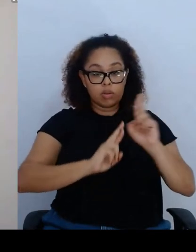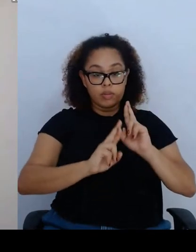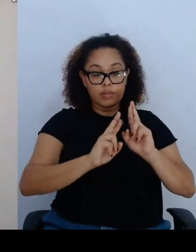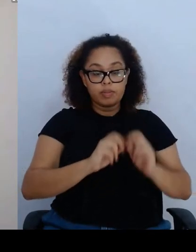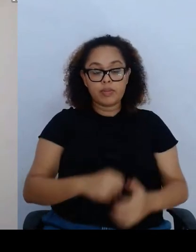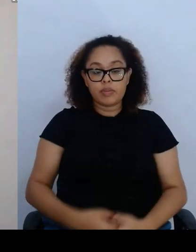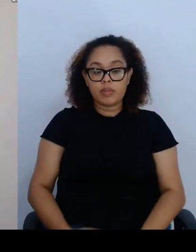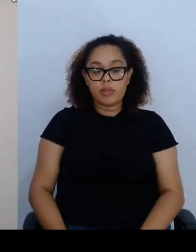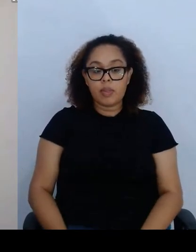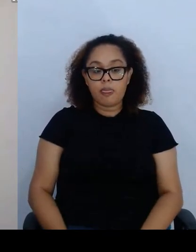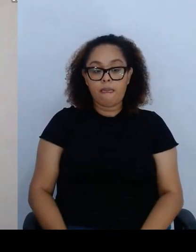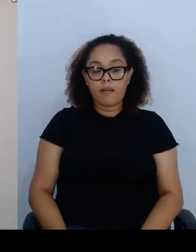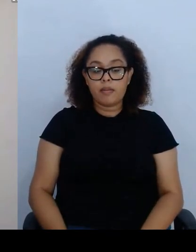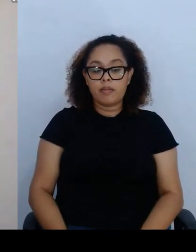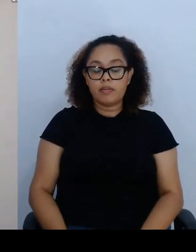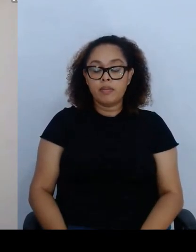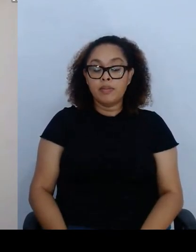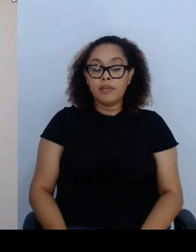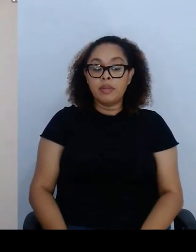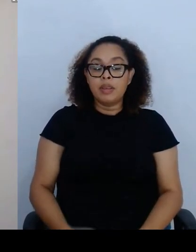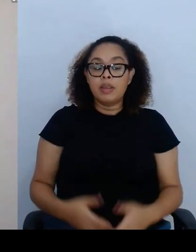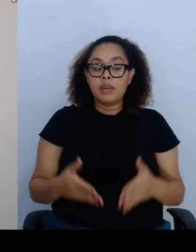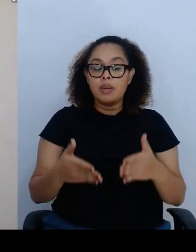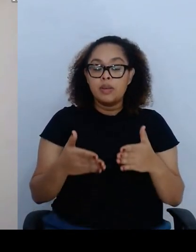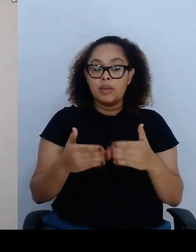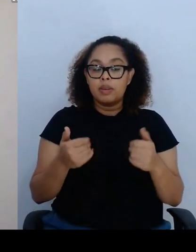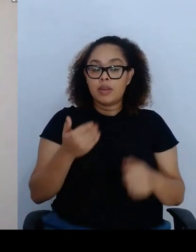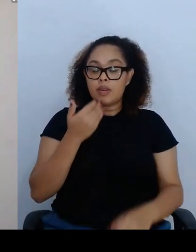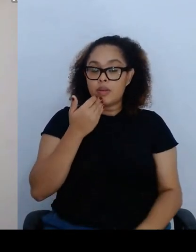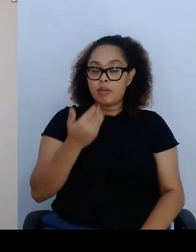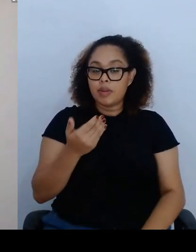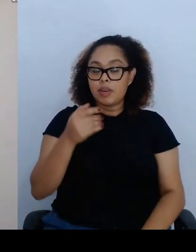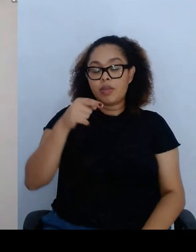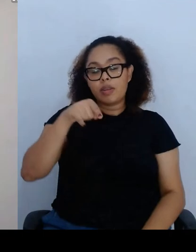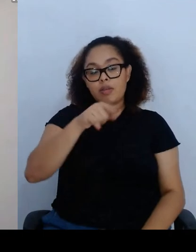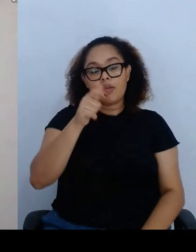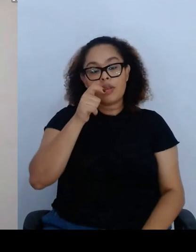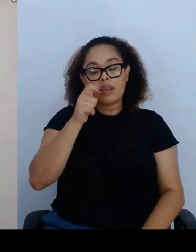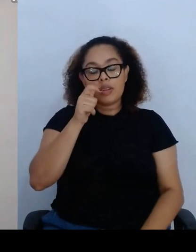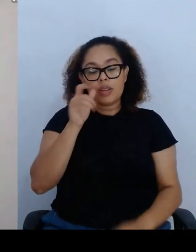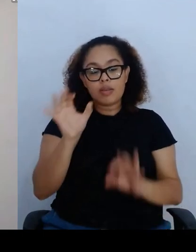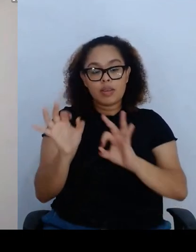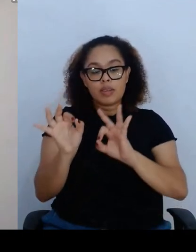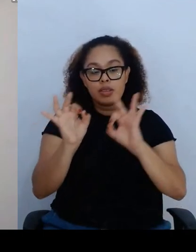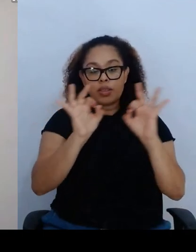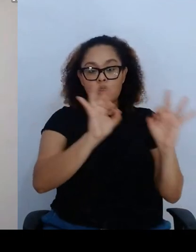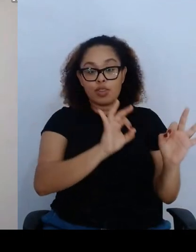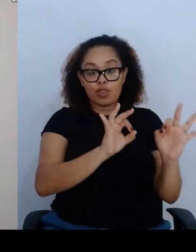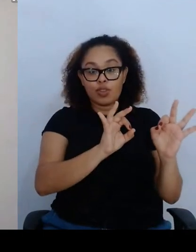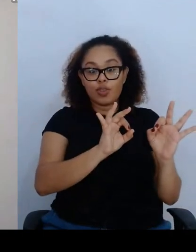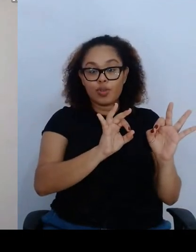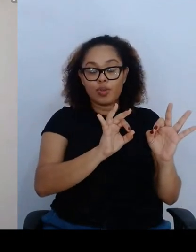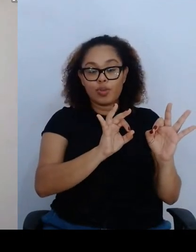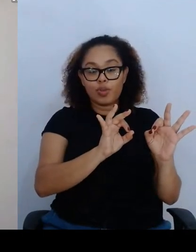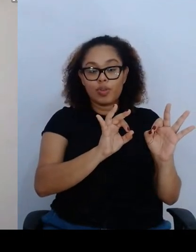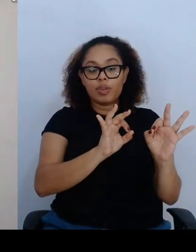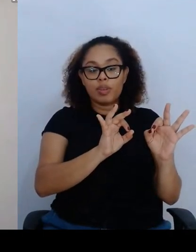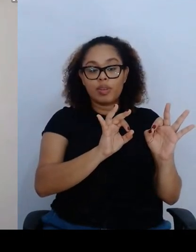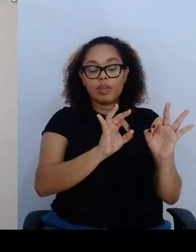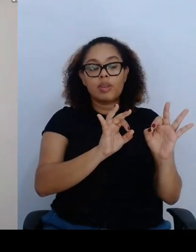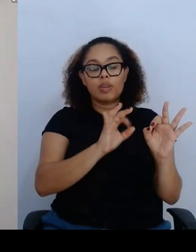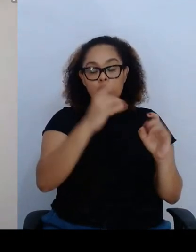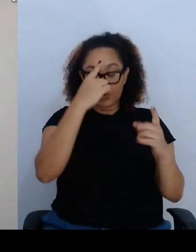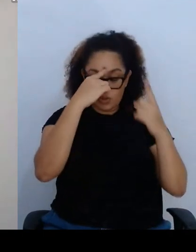por favor peço as pessoas que estão aqui nos assistindo que prossigam nos enviando questões